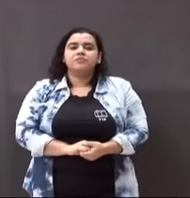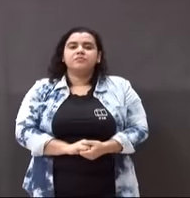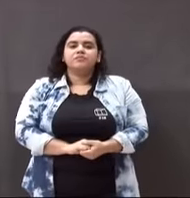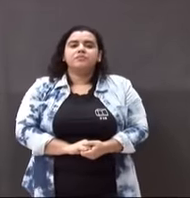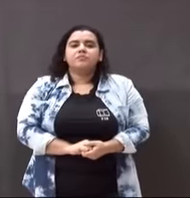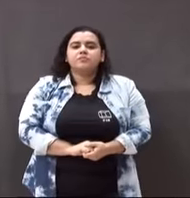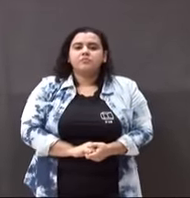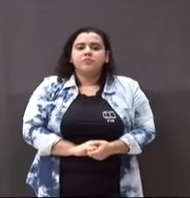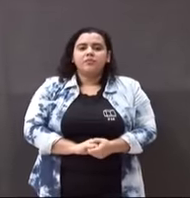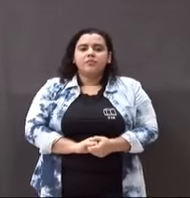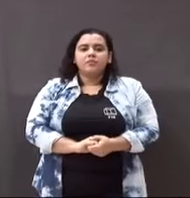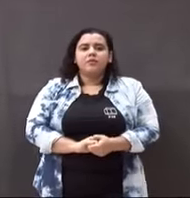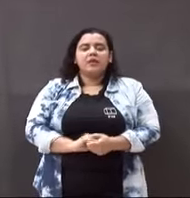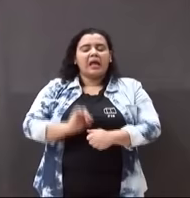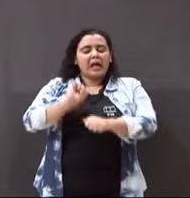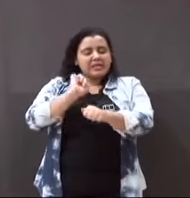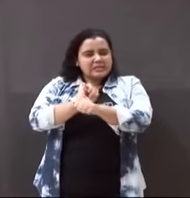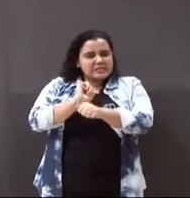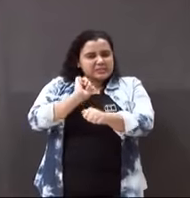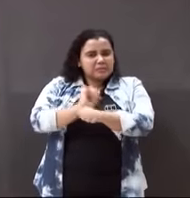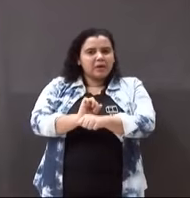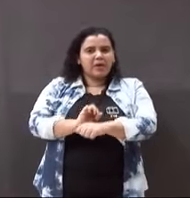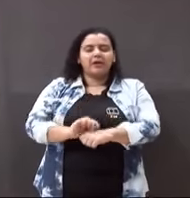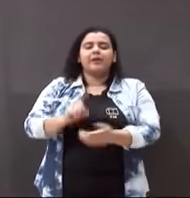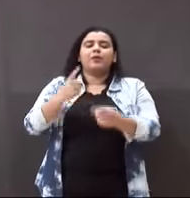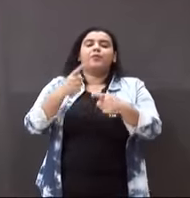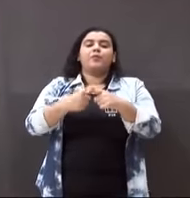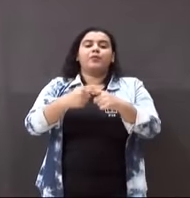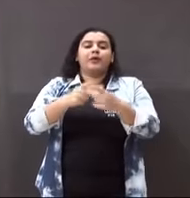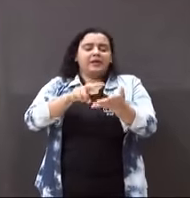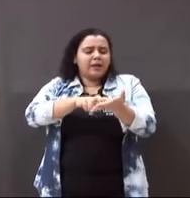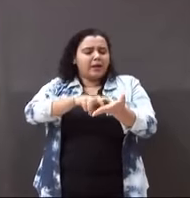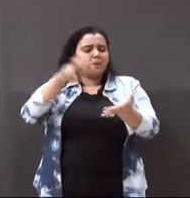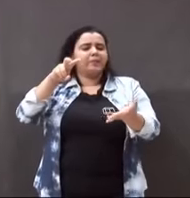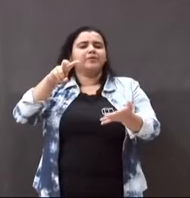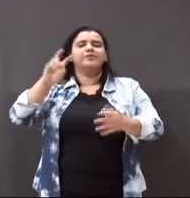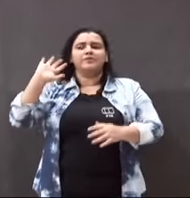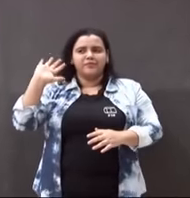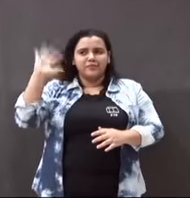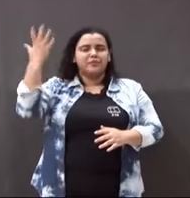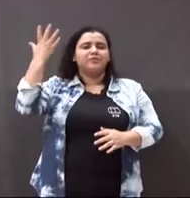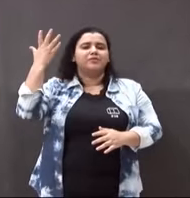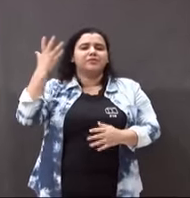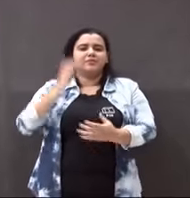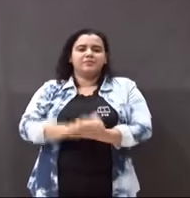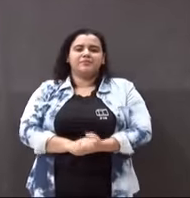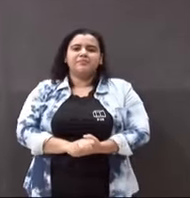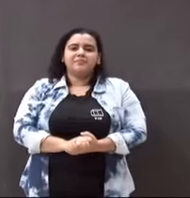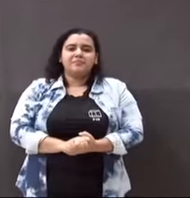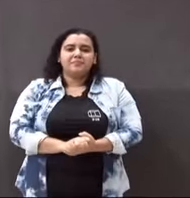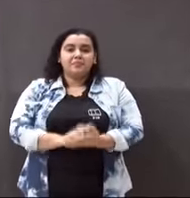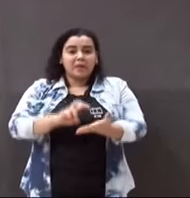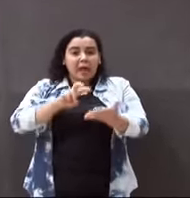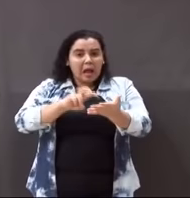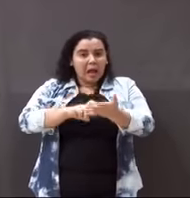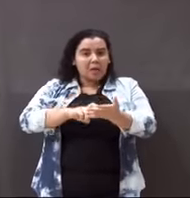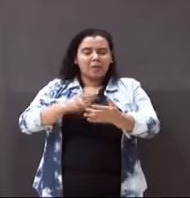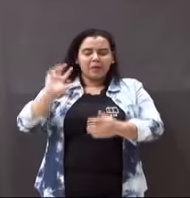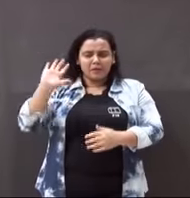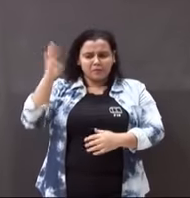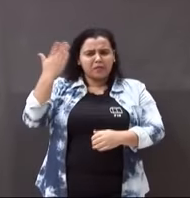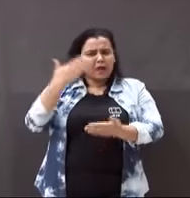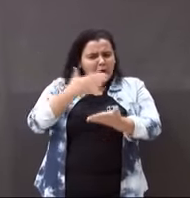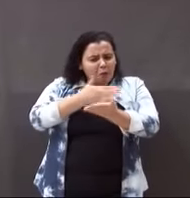revelada. Prepare-te, porque vai amanhecer. Vai amanhecer. Vai